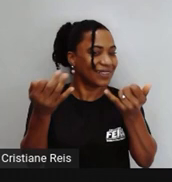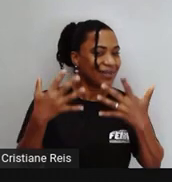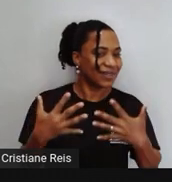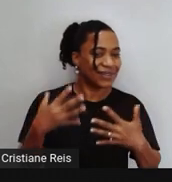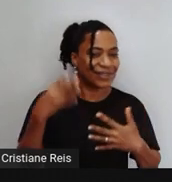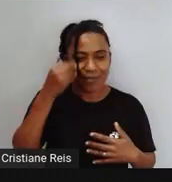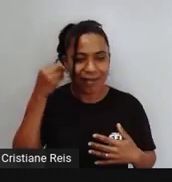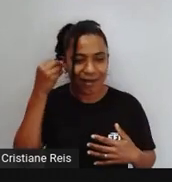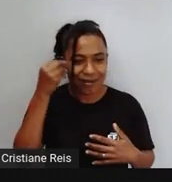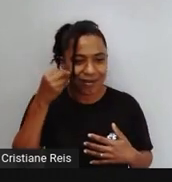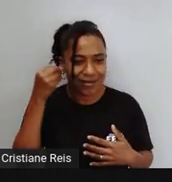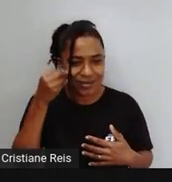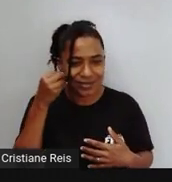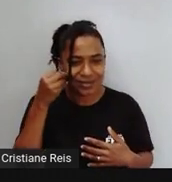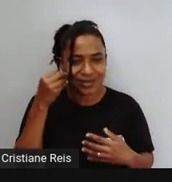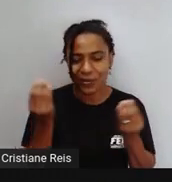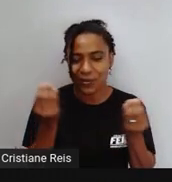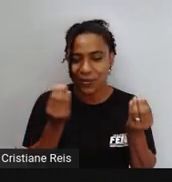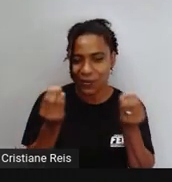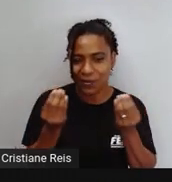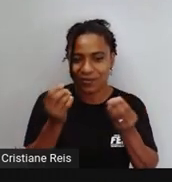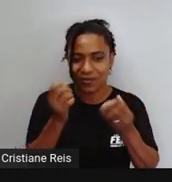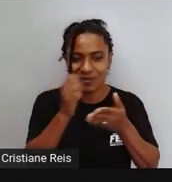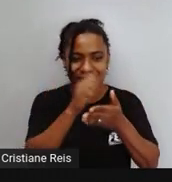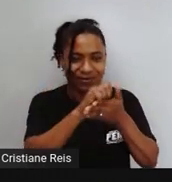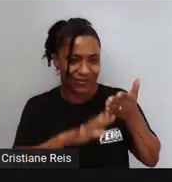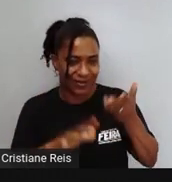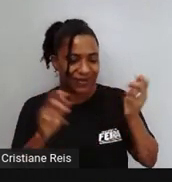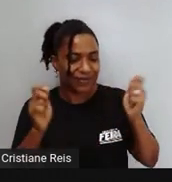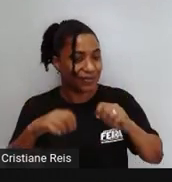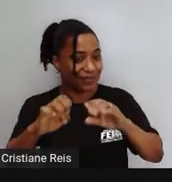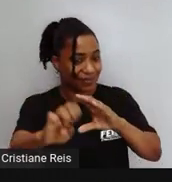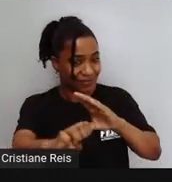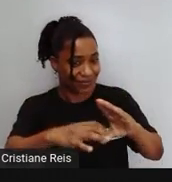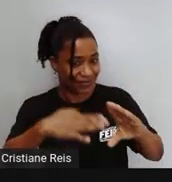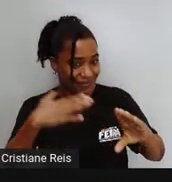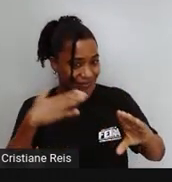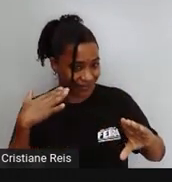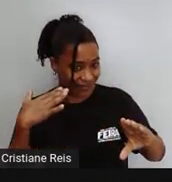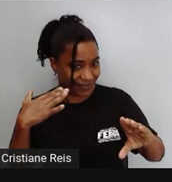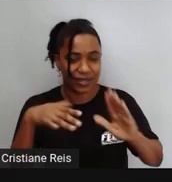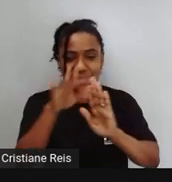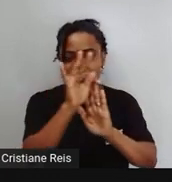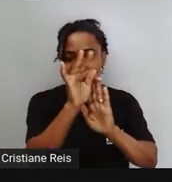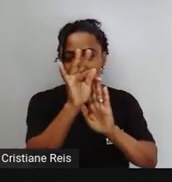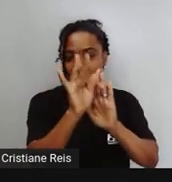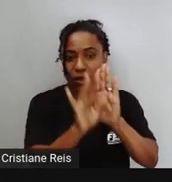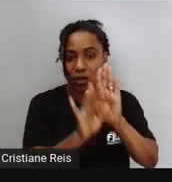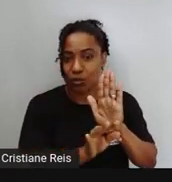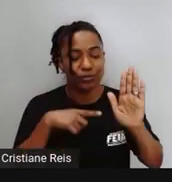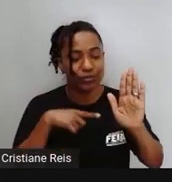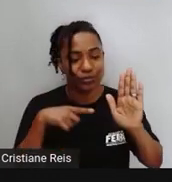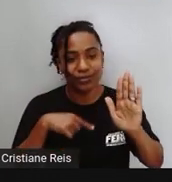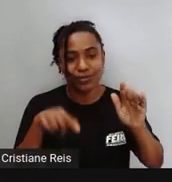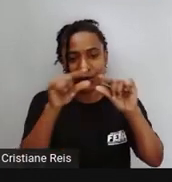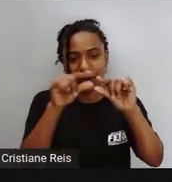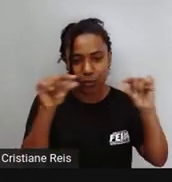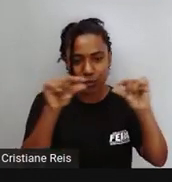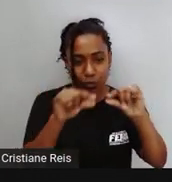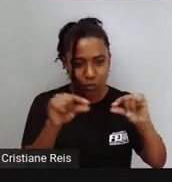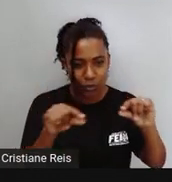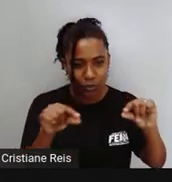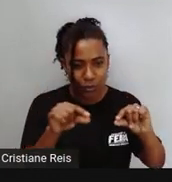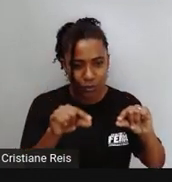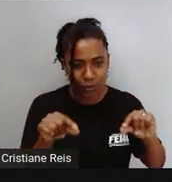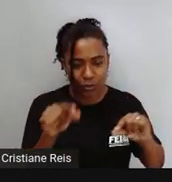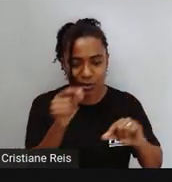experiência. Envie para o nosso e-mail um texto de até 5 linhas explicando como foi a sua experiência